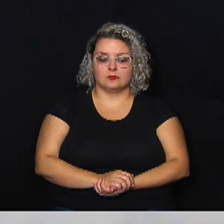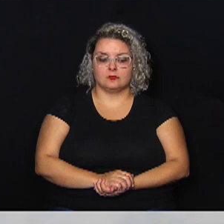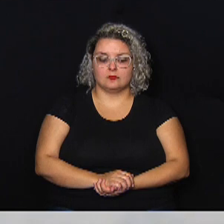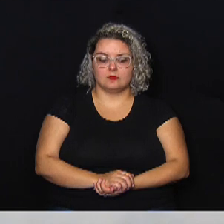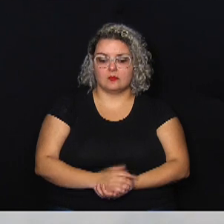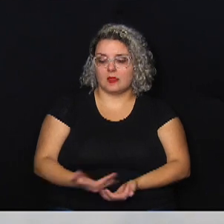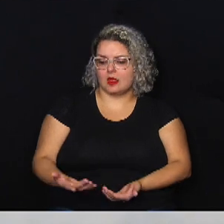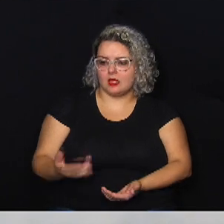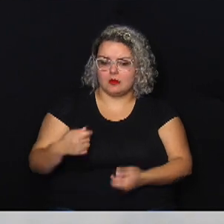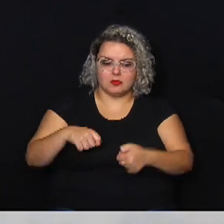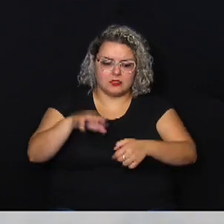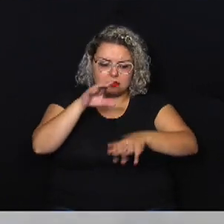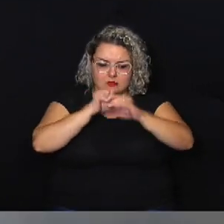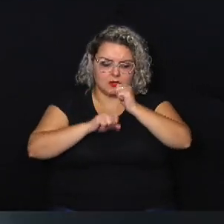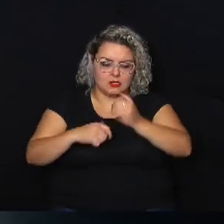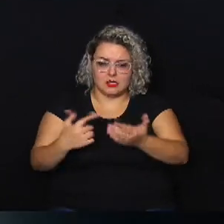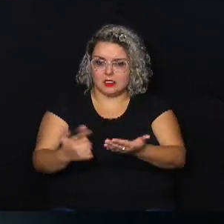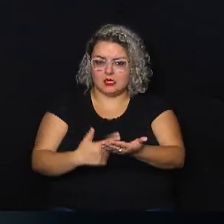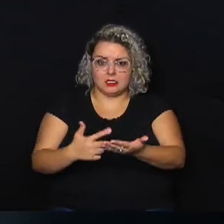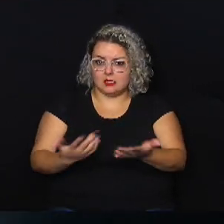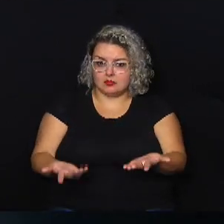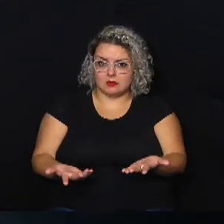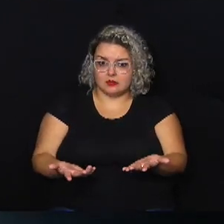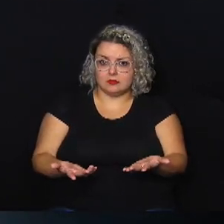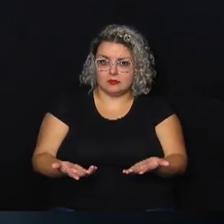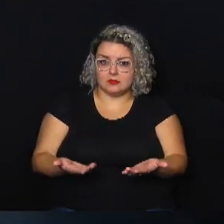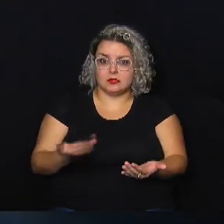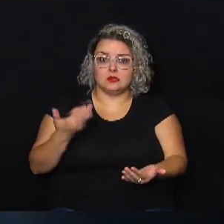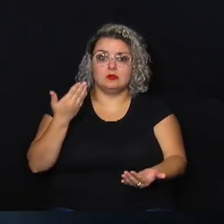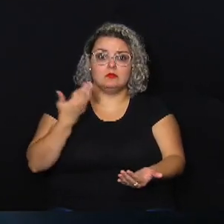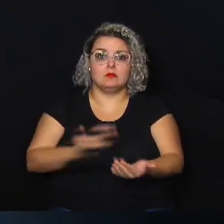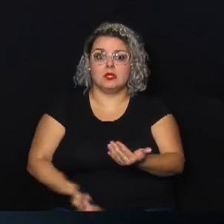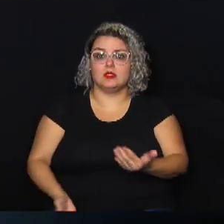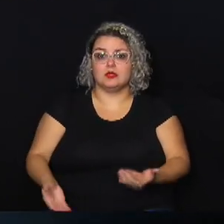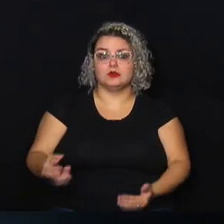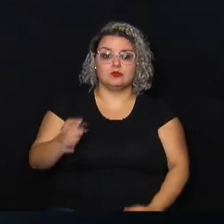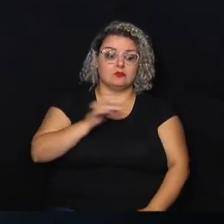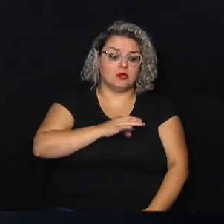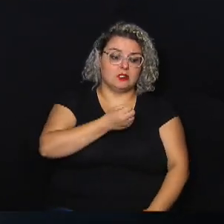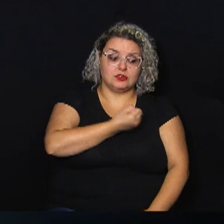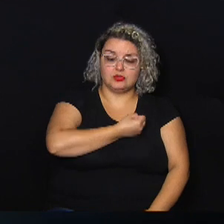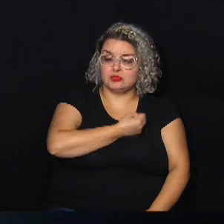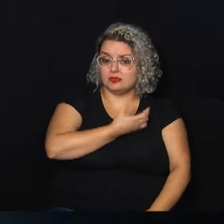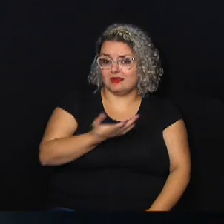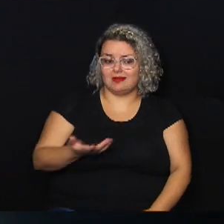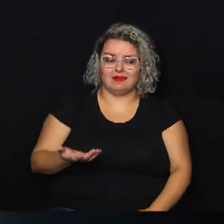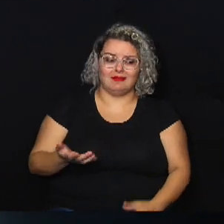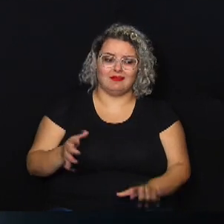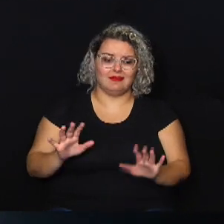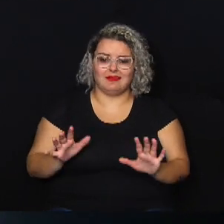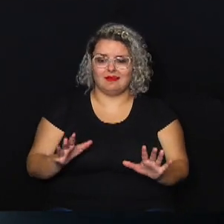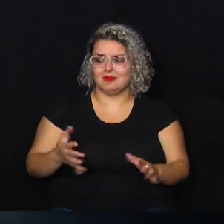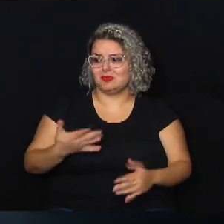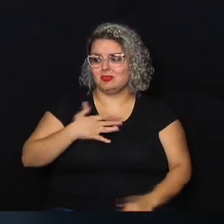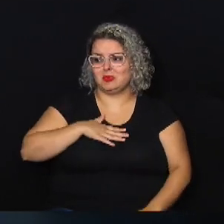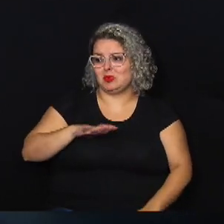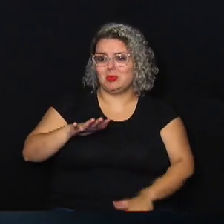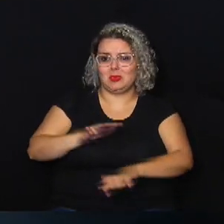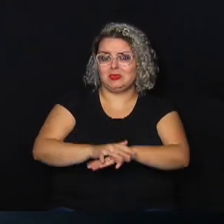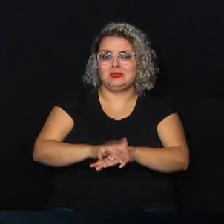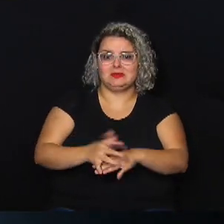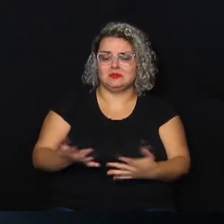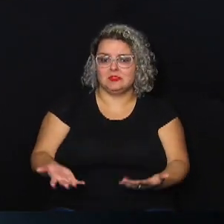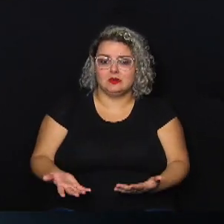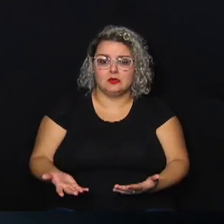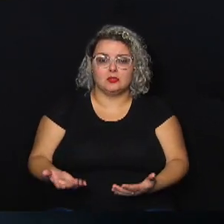números. Você perde o medo de números também. Muitas vezes, isso é número, não quero nem pensar. Não, tem uns números que são